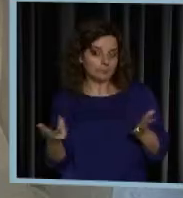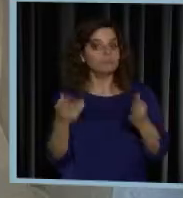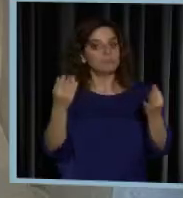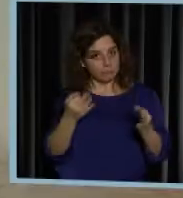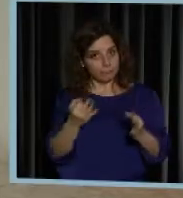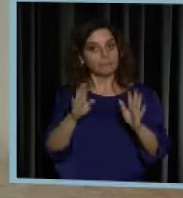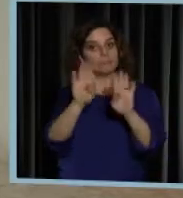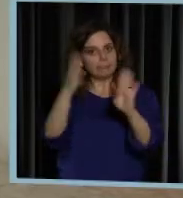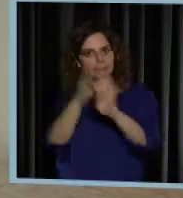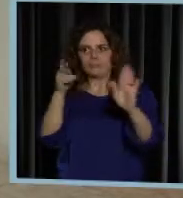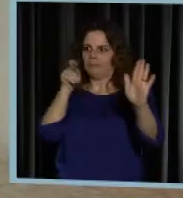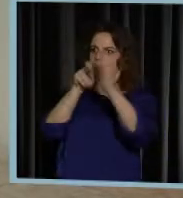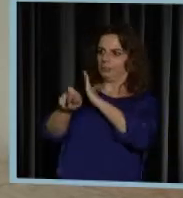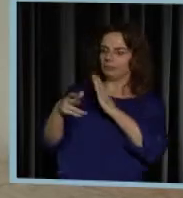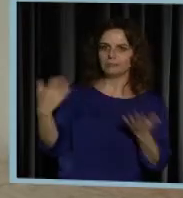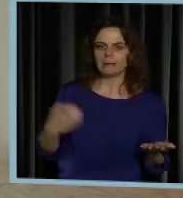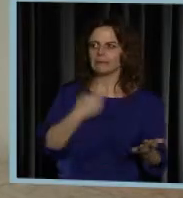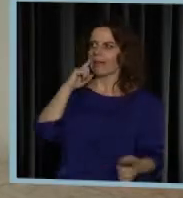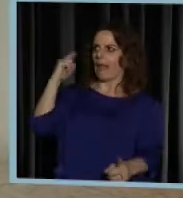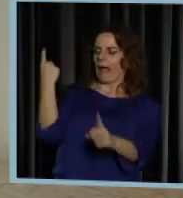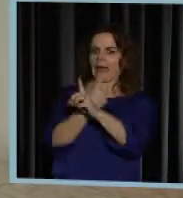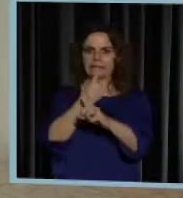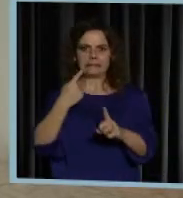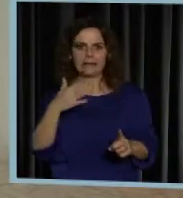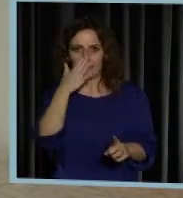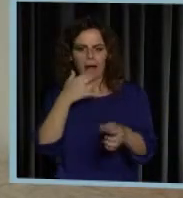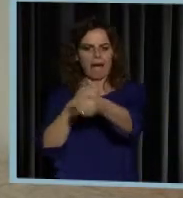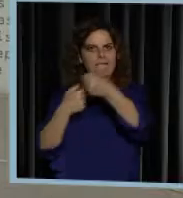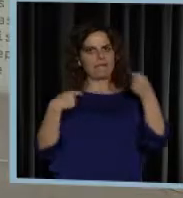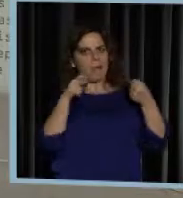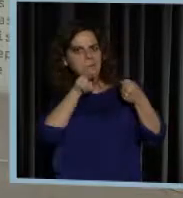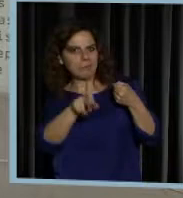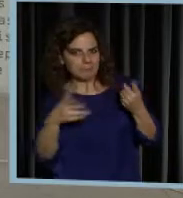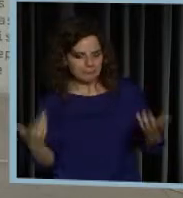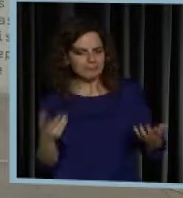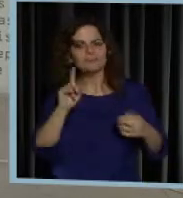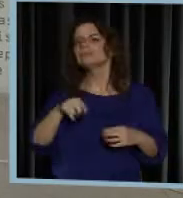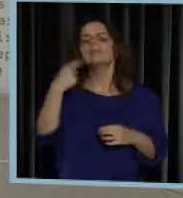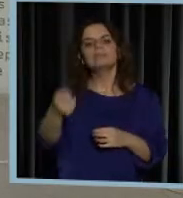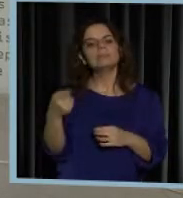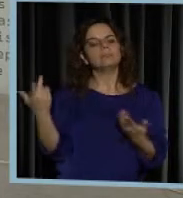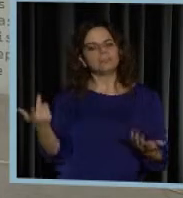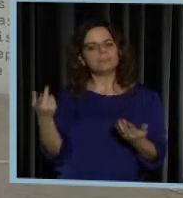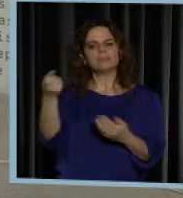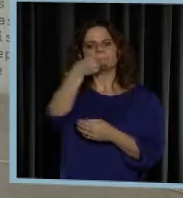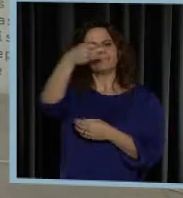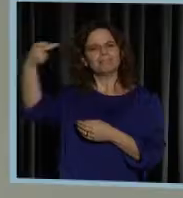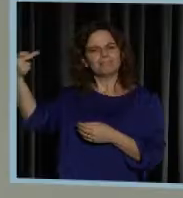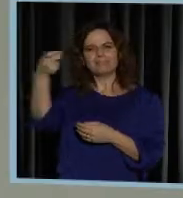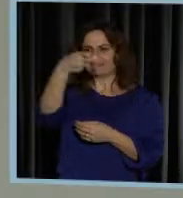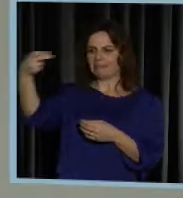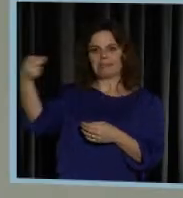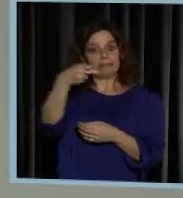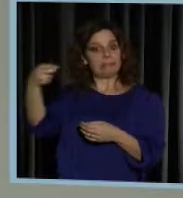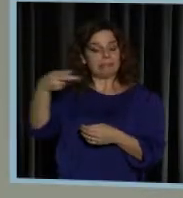facto por esta porta, têm logo uma sensação de entrar num cofre, não é? E a seguir, o mote quase de início da visita é esta frase,